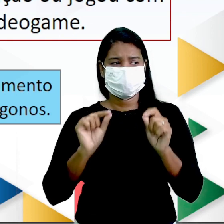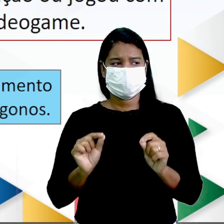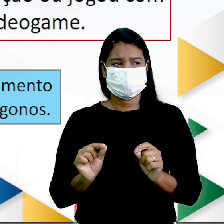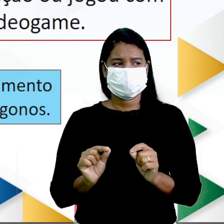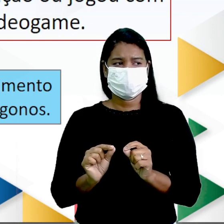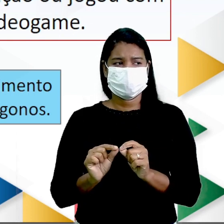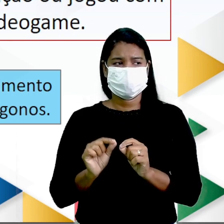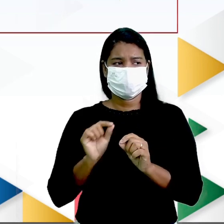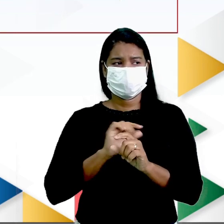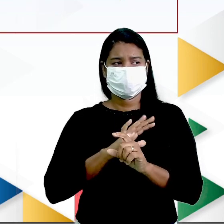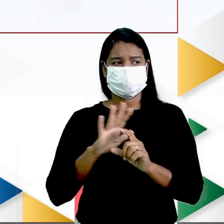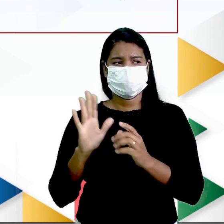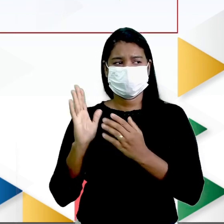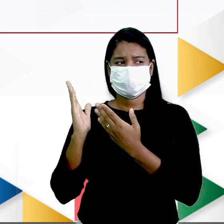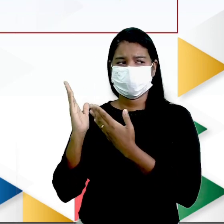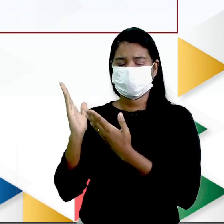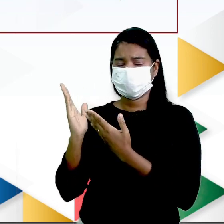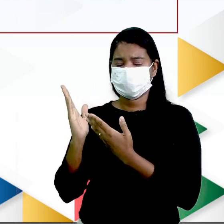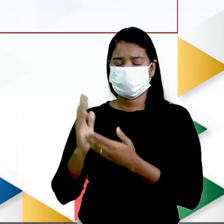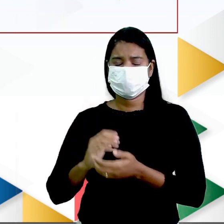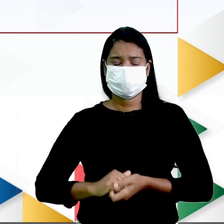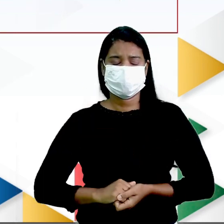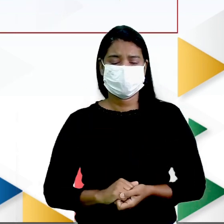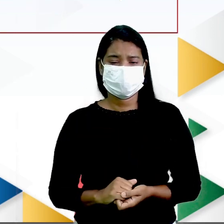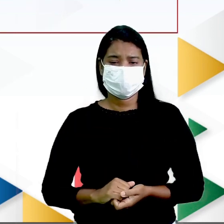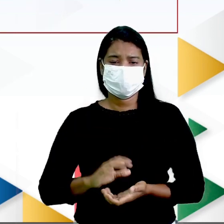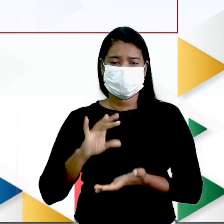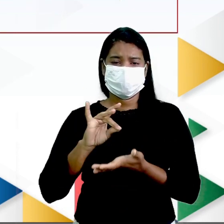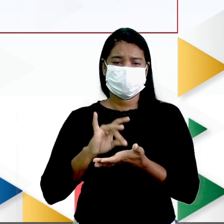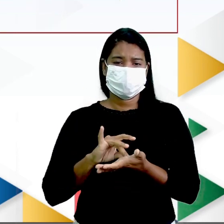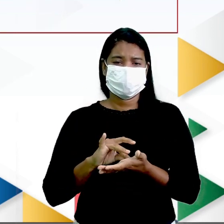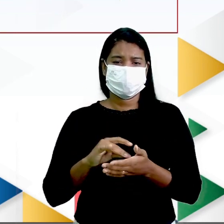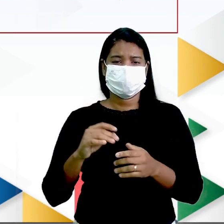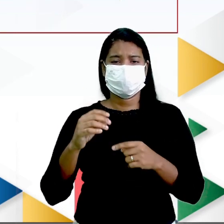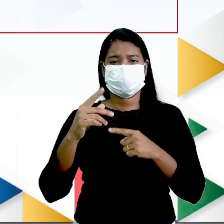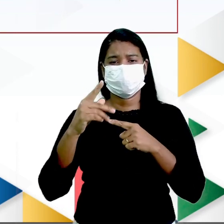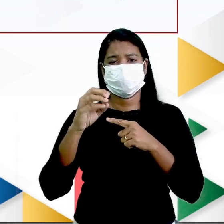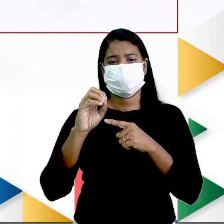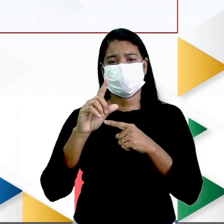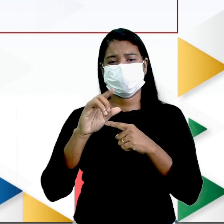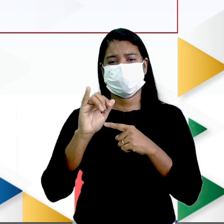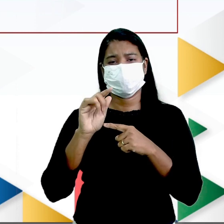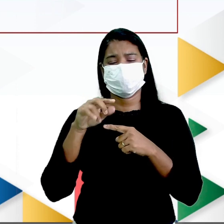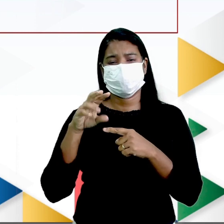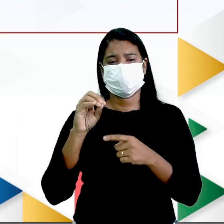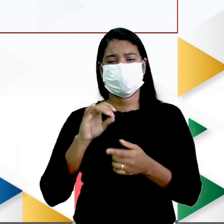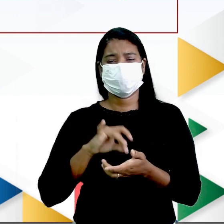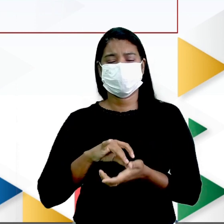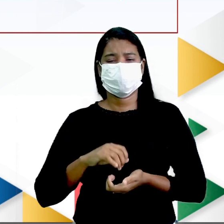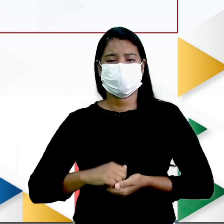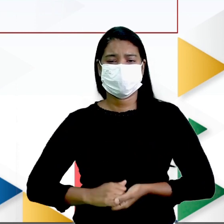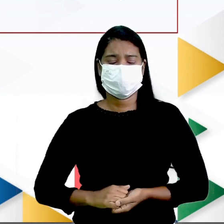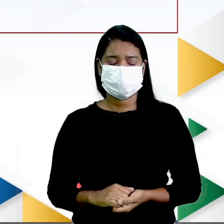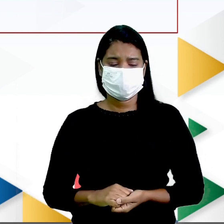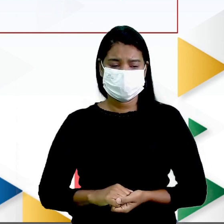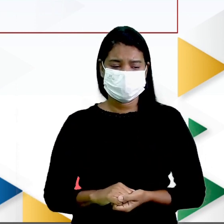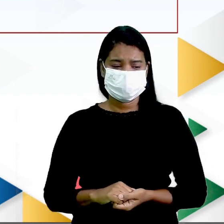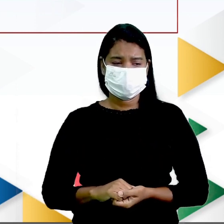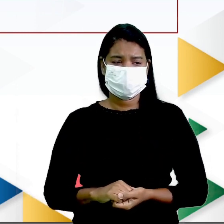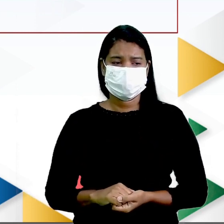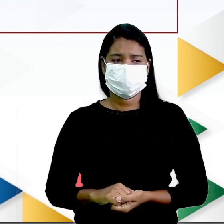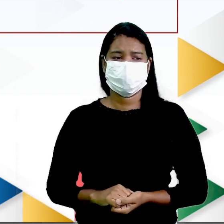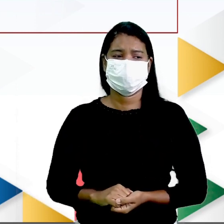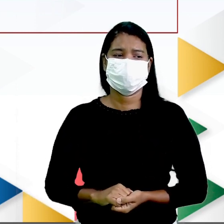o preenchimento, tá? Vamos lá, então, o conceito de polígono, para que a gente volte lá nas estruturas da matemática,